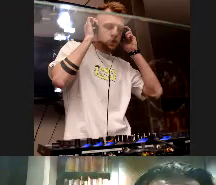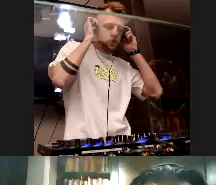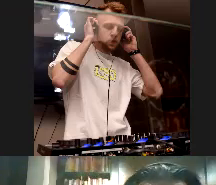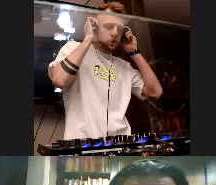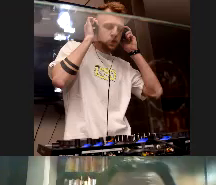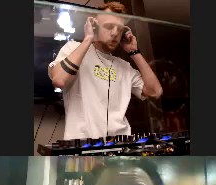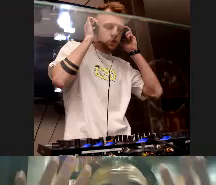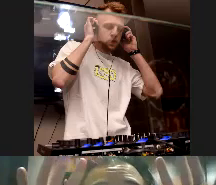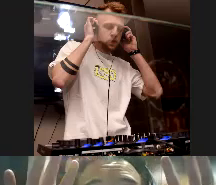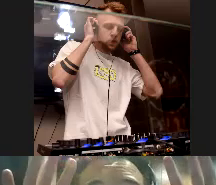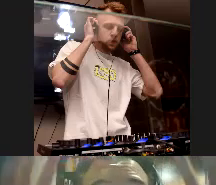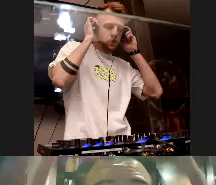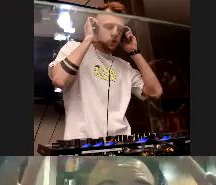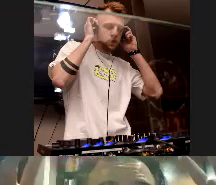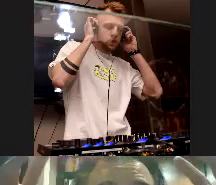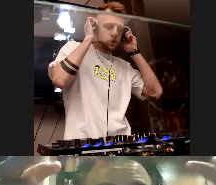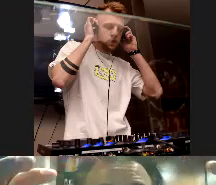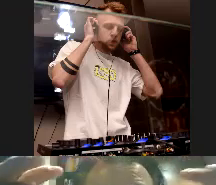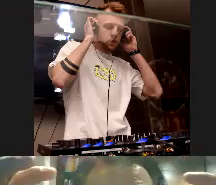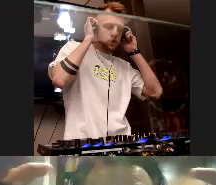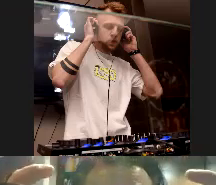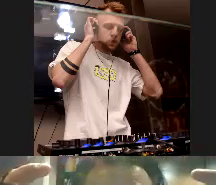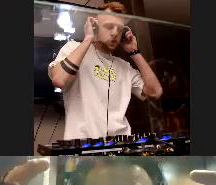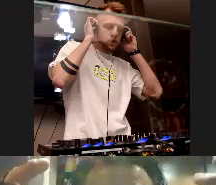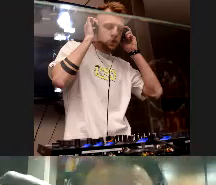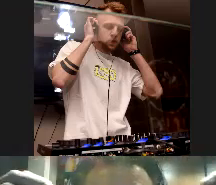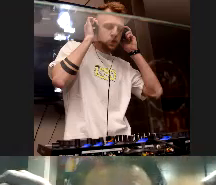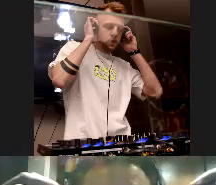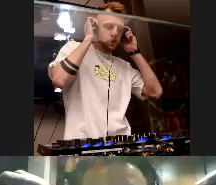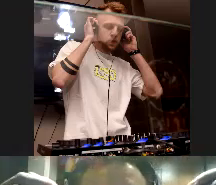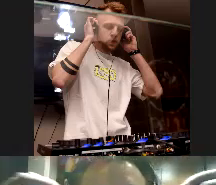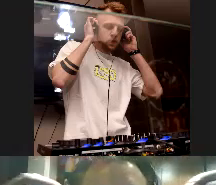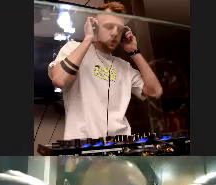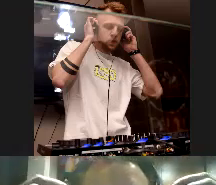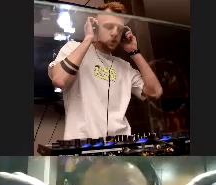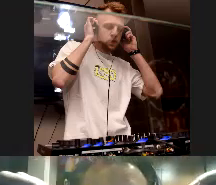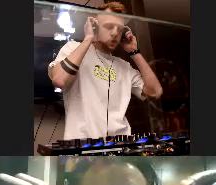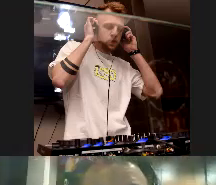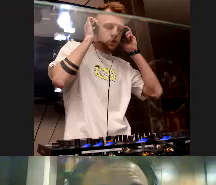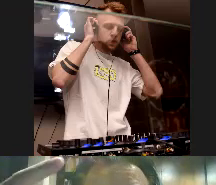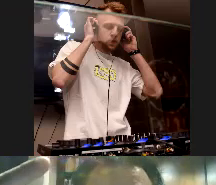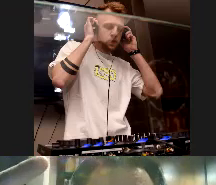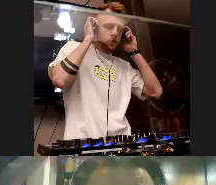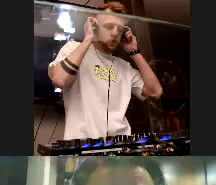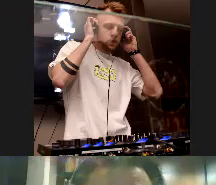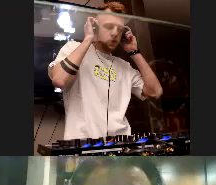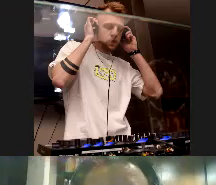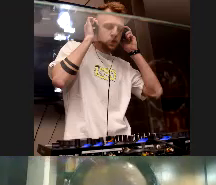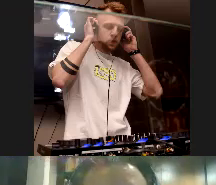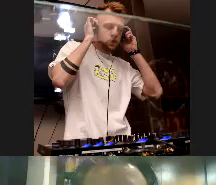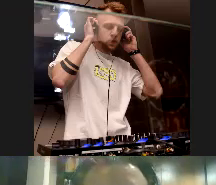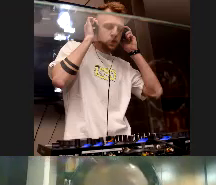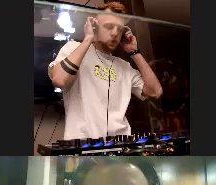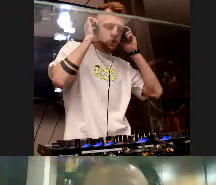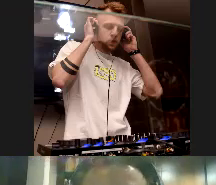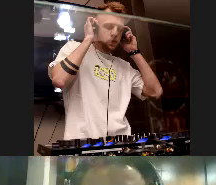de gestão. Estou dizendo que não pode ter custo. O bem é de todos. Não tem um dono, é de todo mundo.